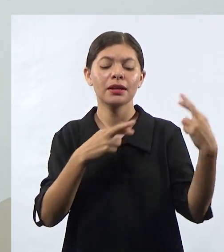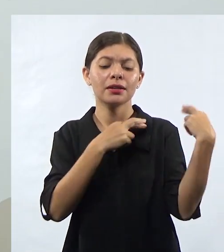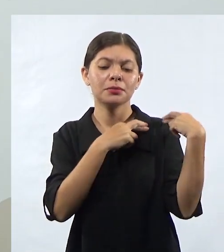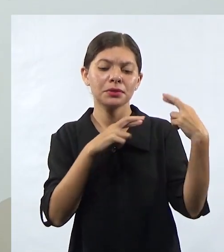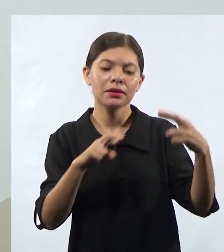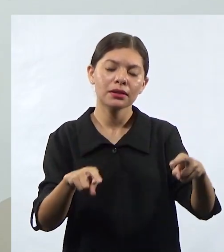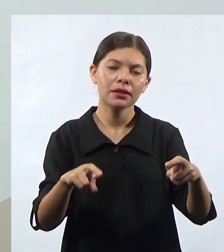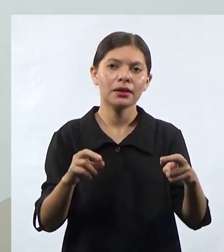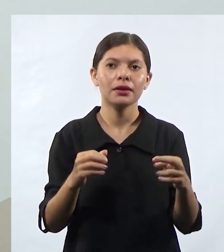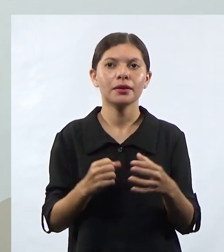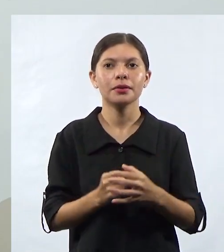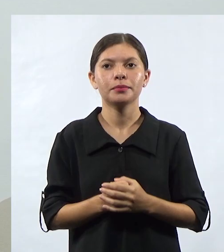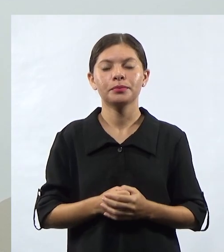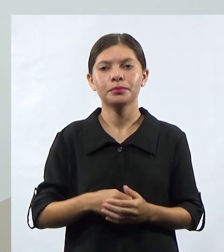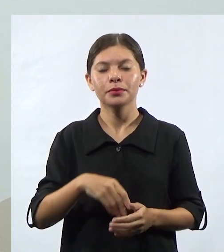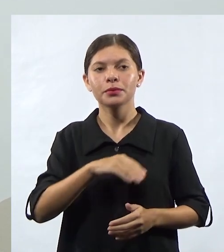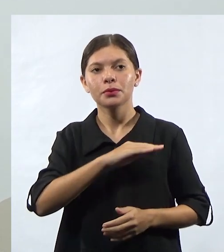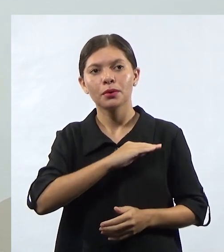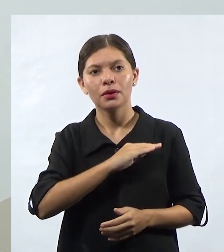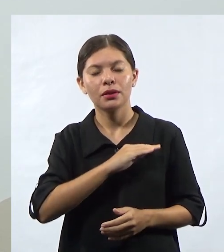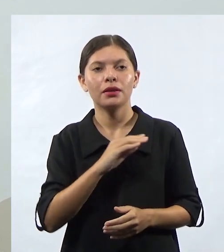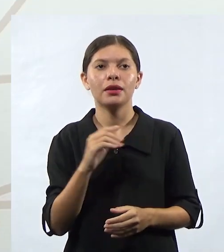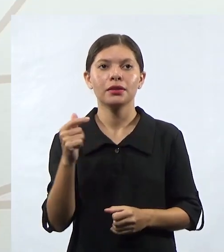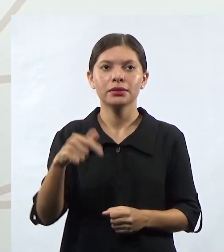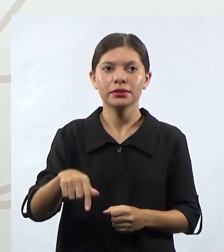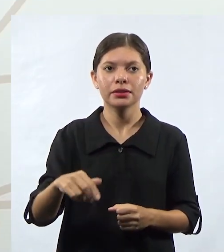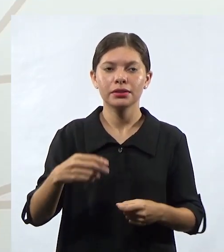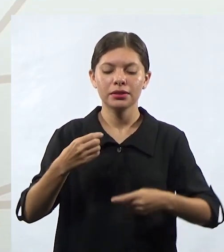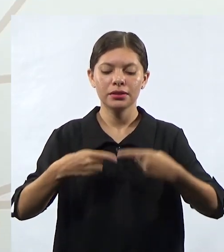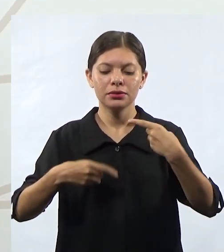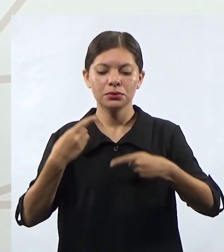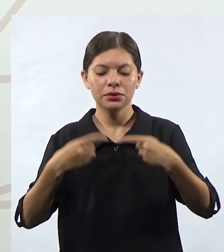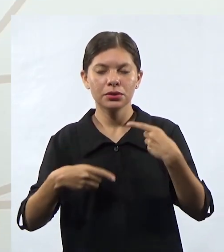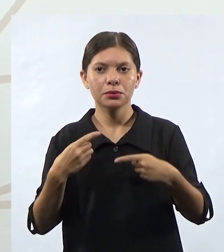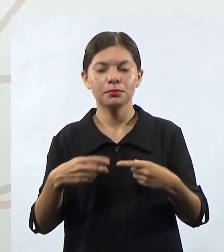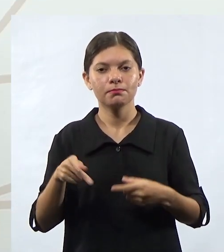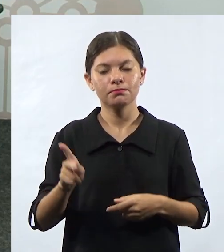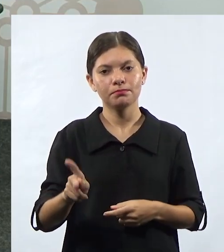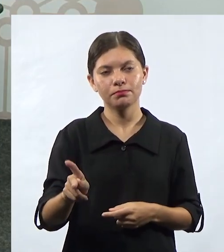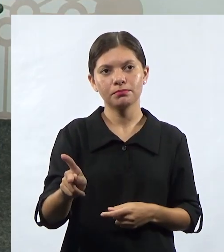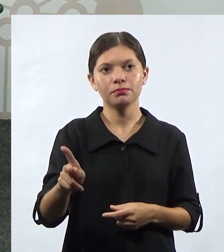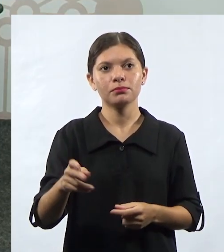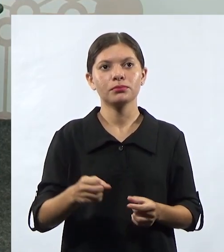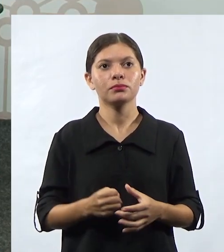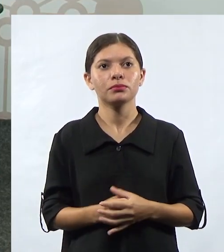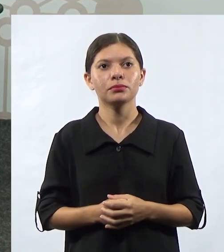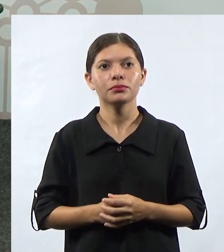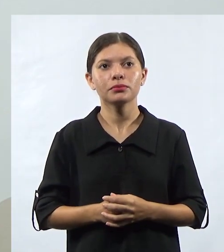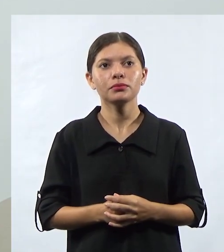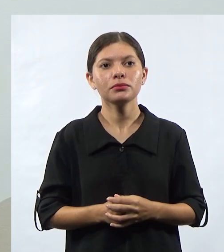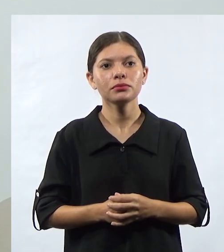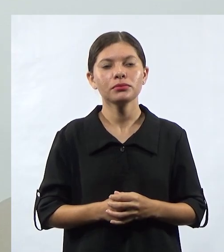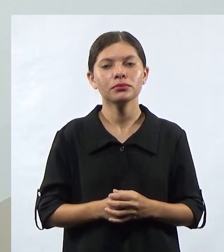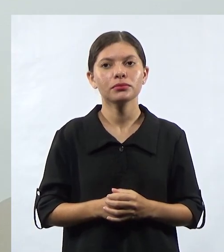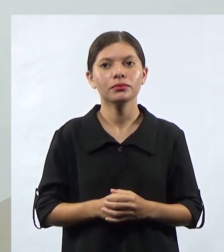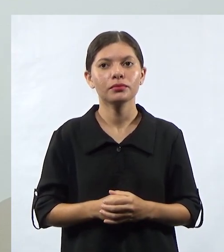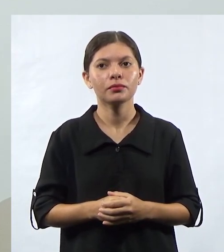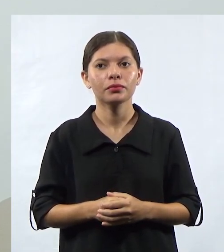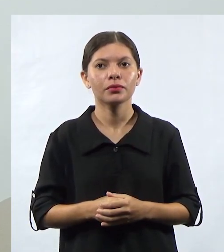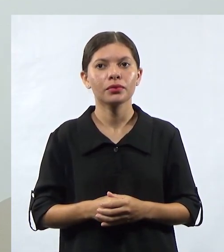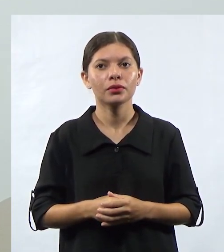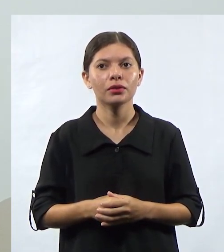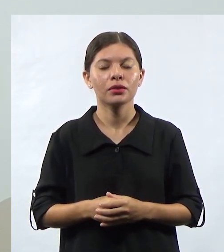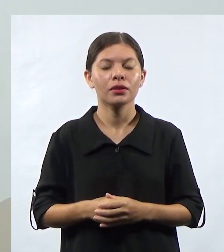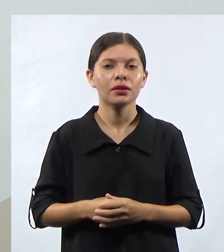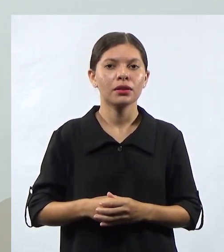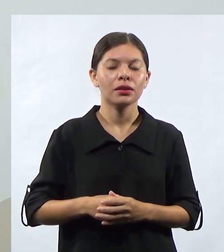respeitar os colegas, né, ou respeitar quem está aqui discutindo. Então aí, sempre, se for